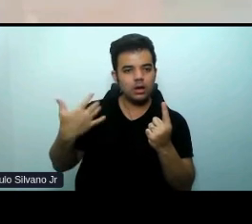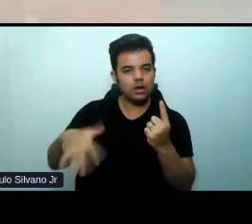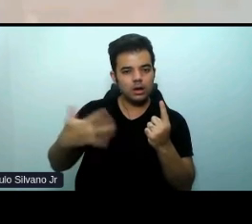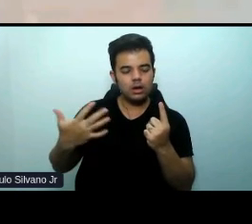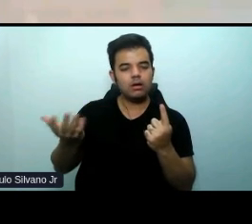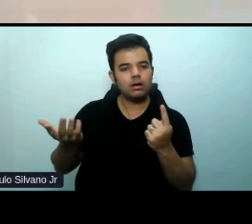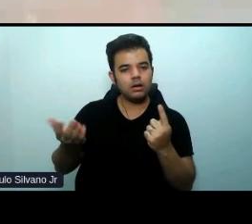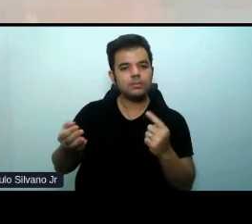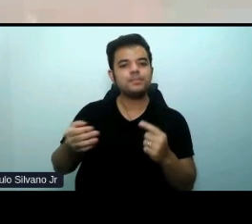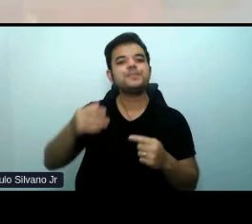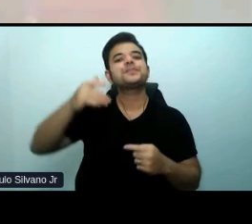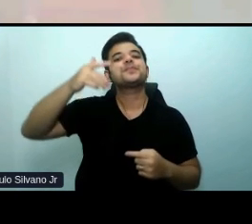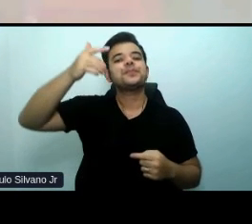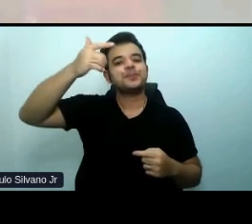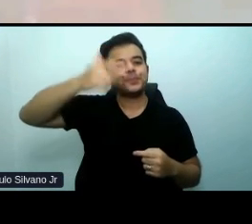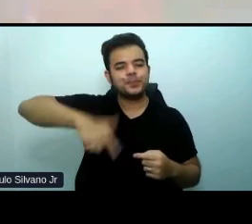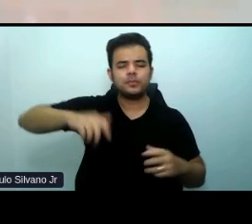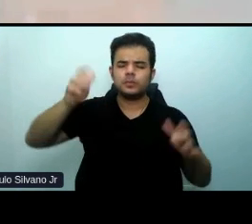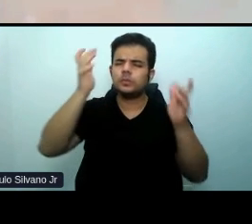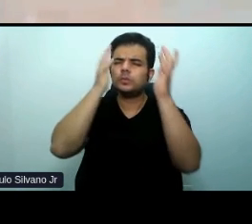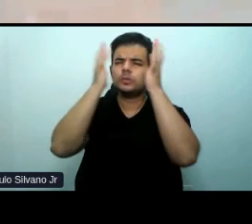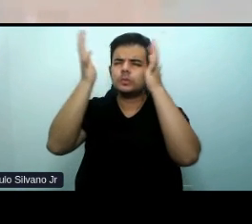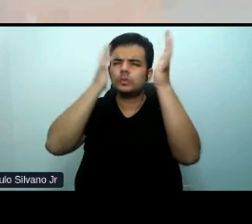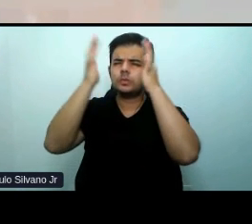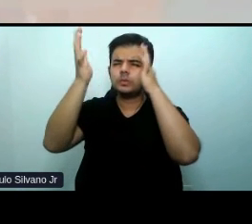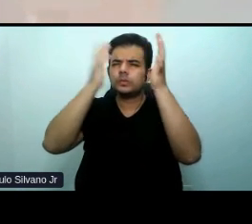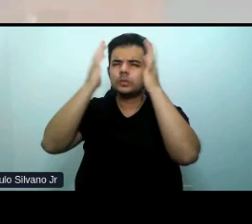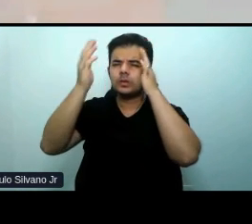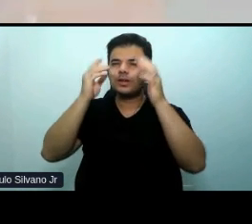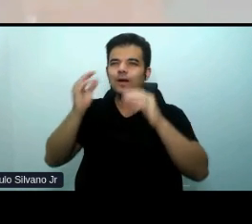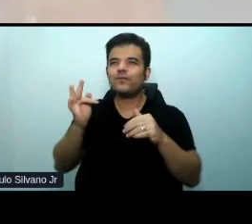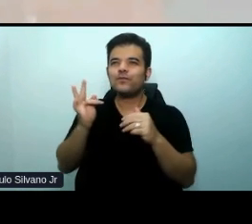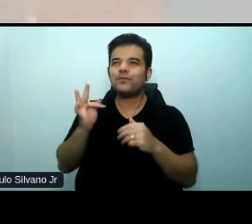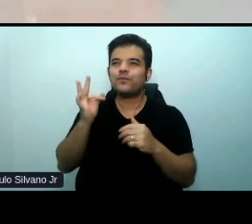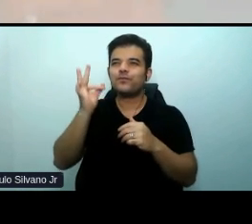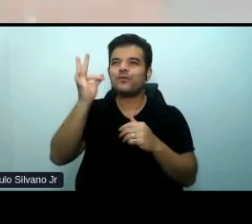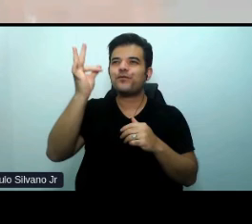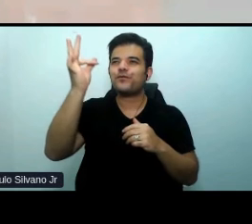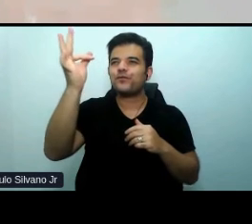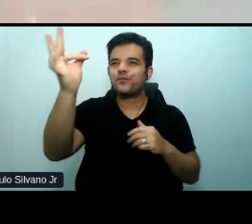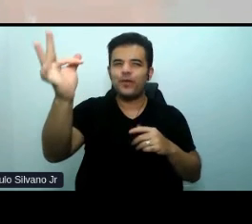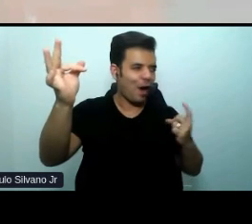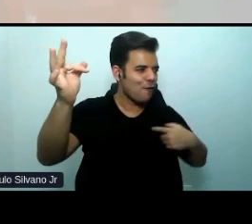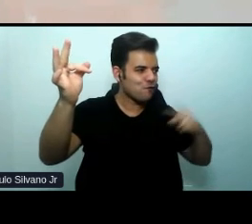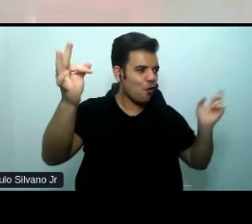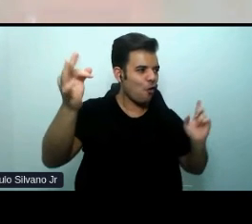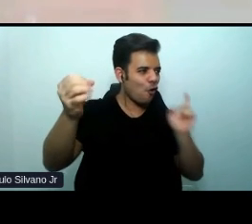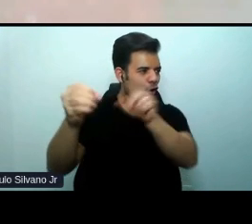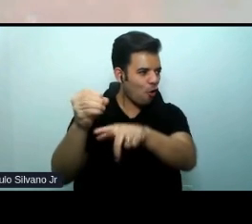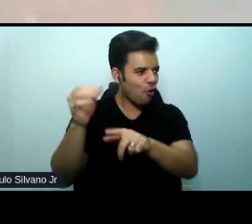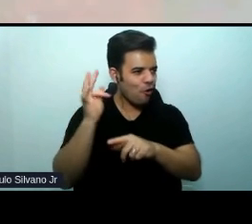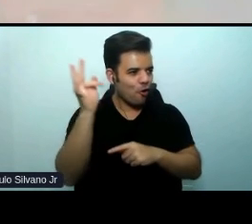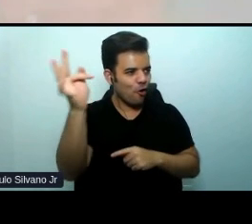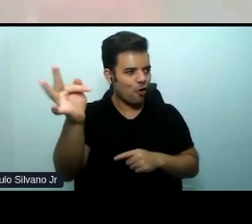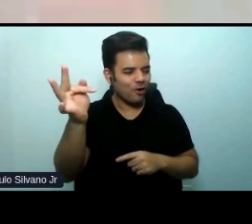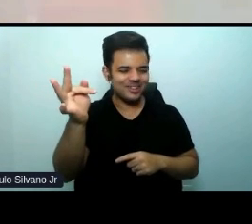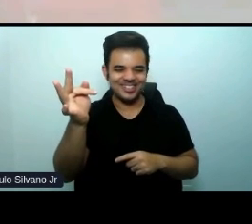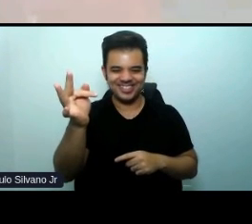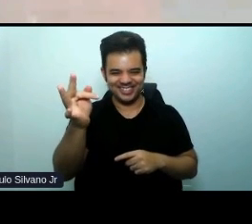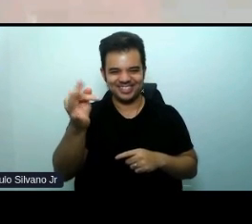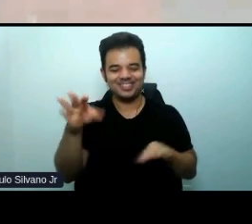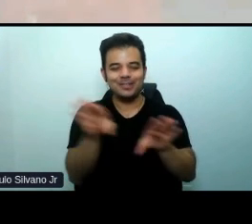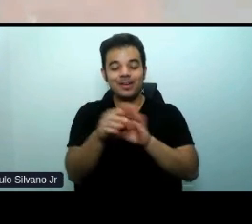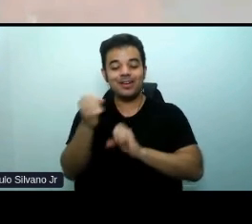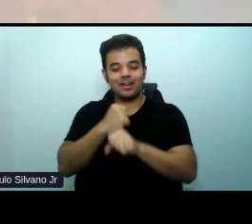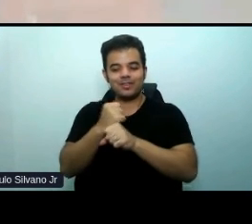E aí a gente espera que a gente esteja indo de volta para o futuro, né? Então, segundo uma pesquisa feita em 2021,